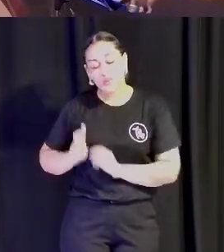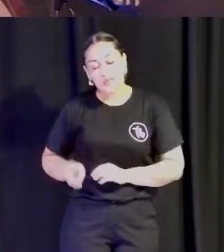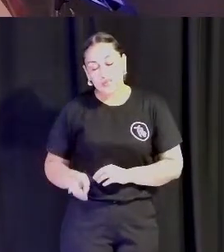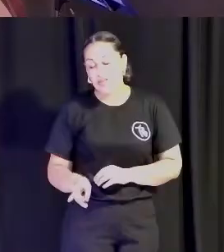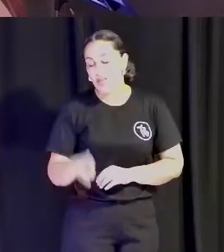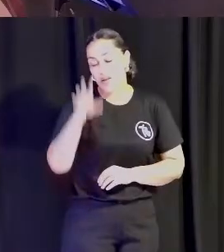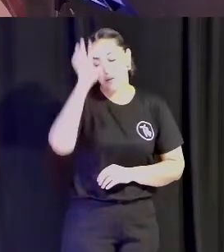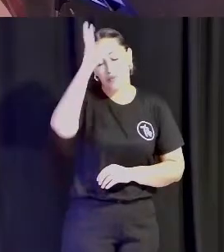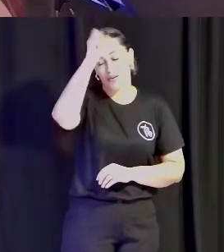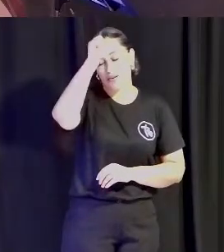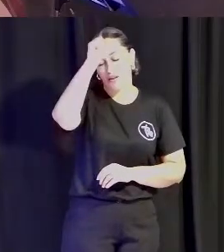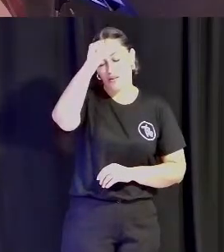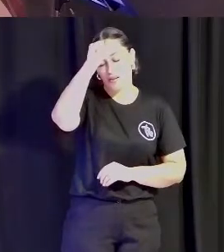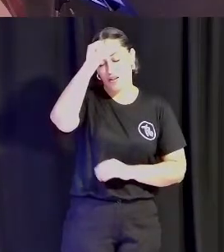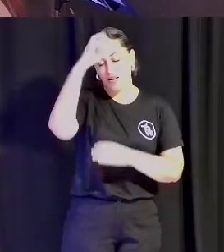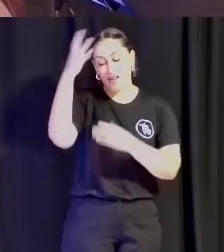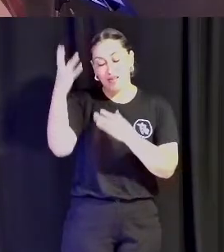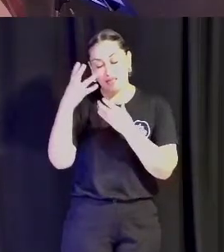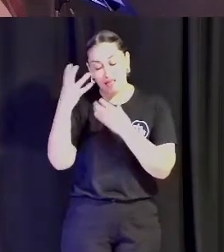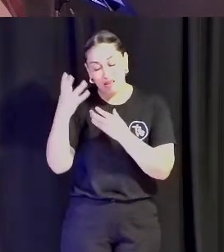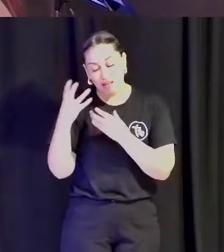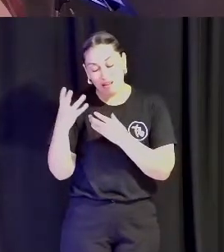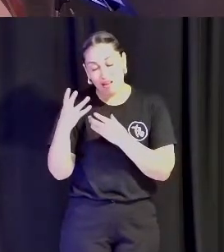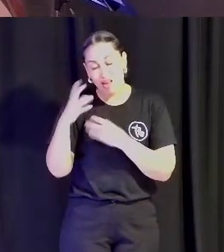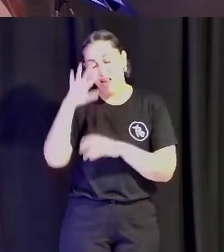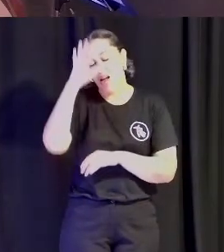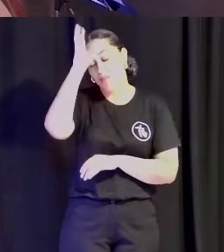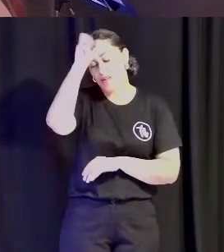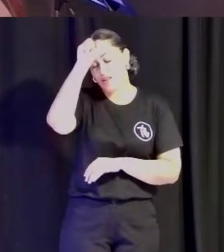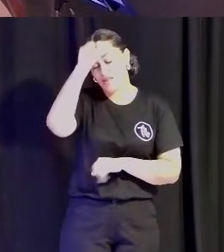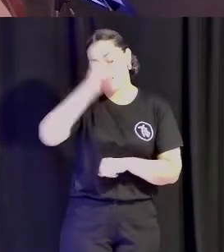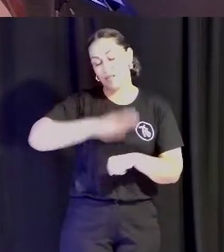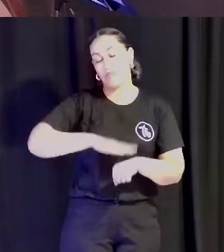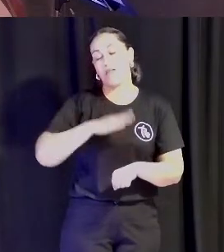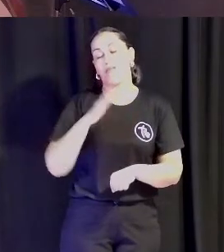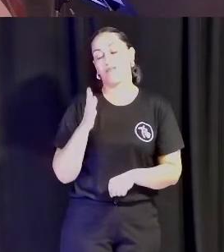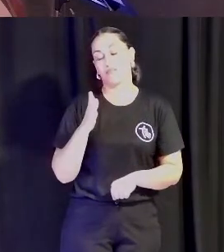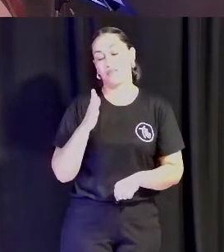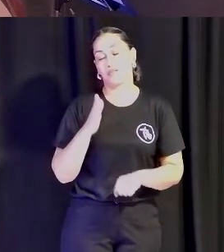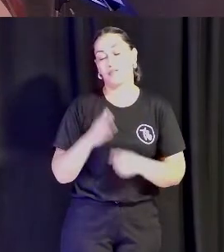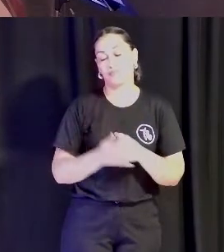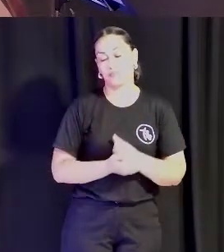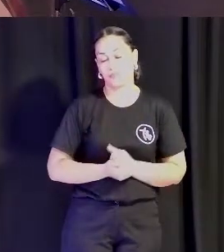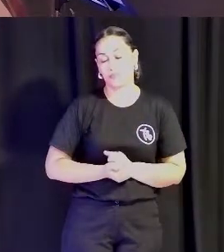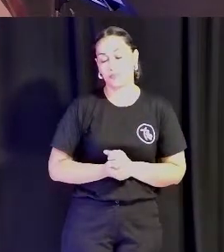Discípulos de Jesus estão dispostos a aprender